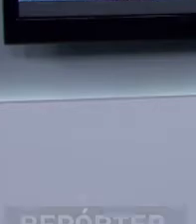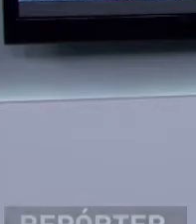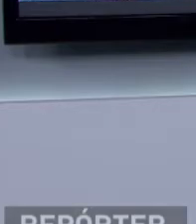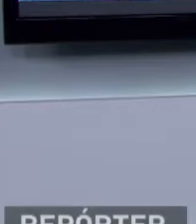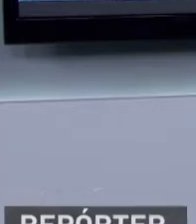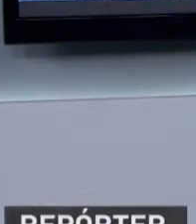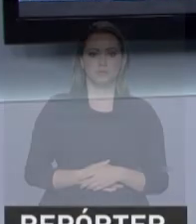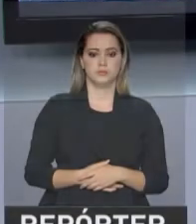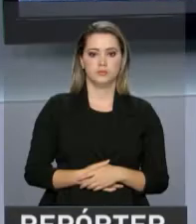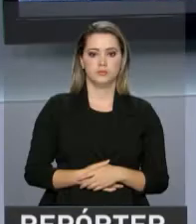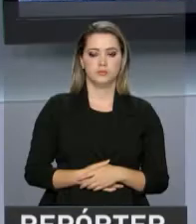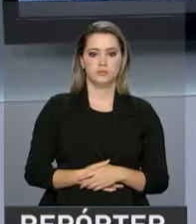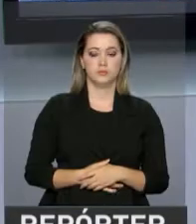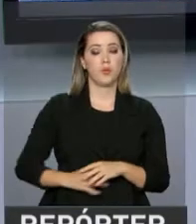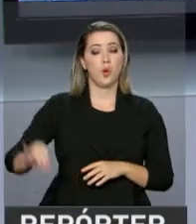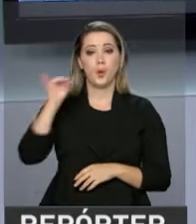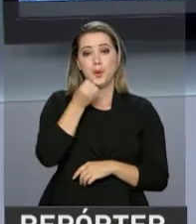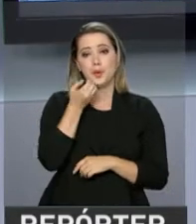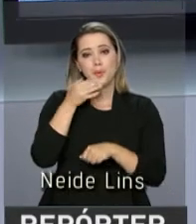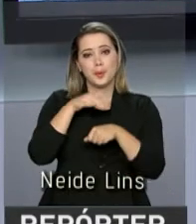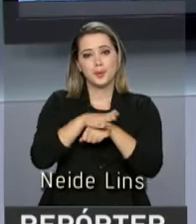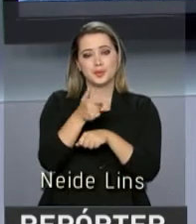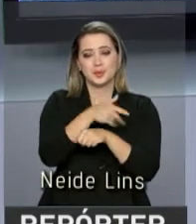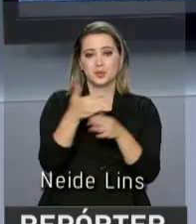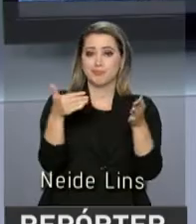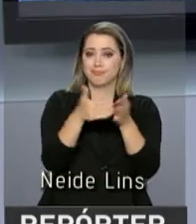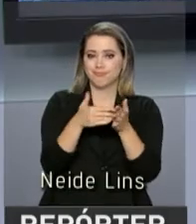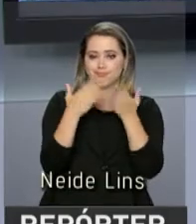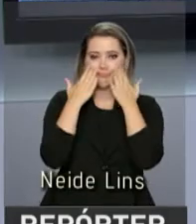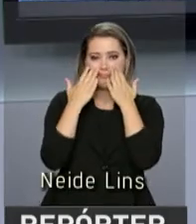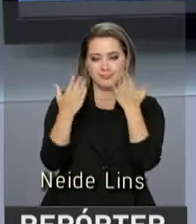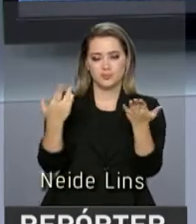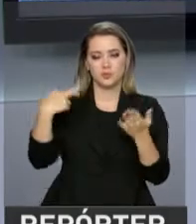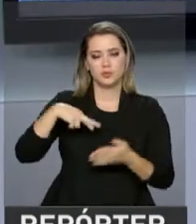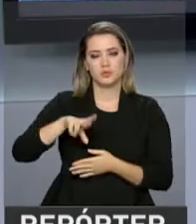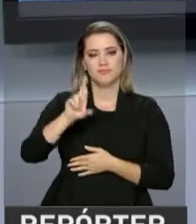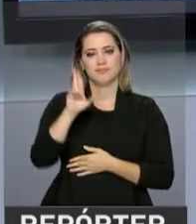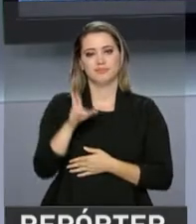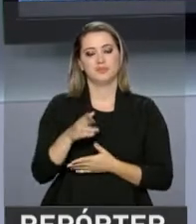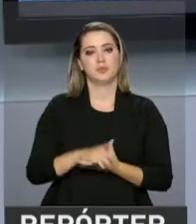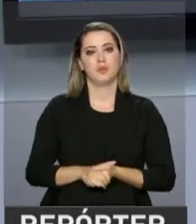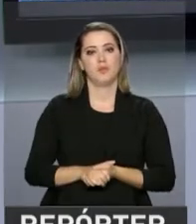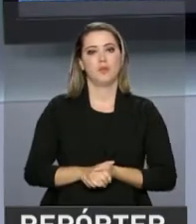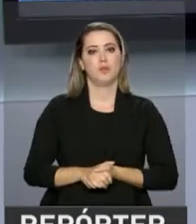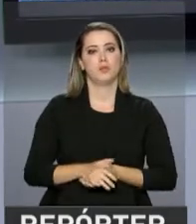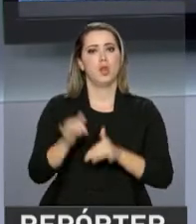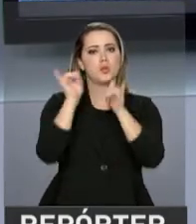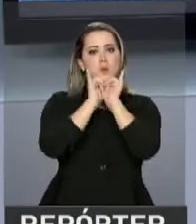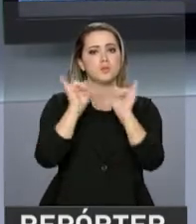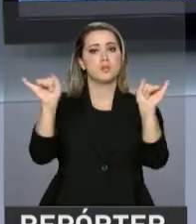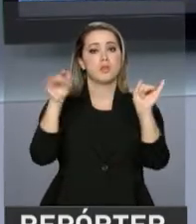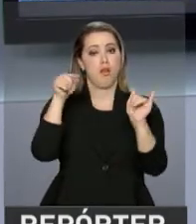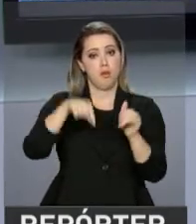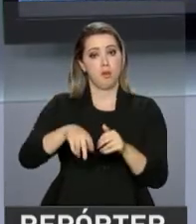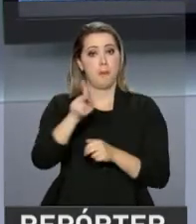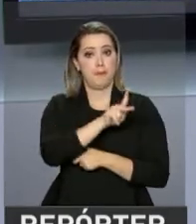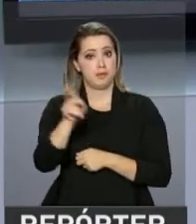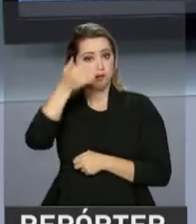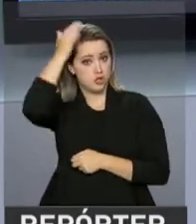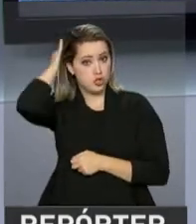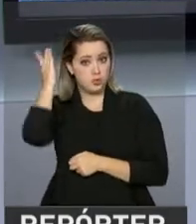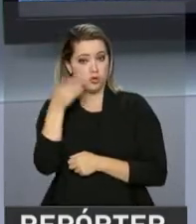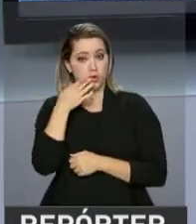olá boa noite no ar a última edição desta sexta-feira do repórter nbr foi anunciado agora há pouco pelo presidente